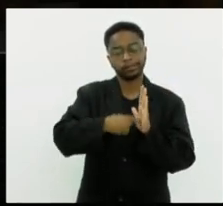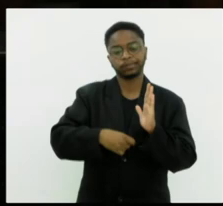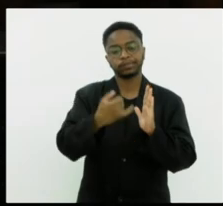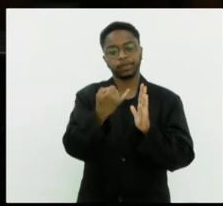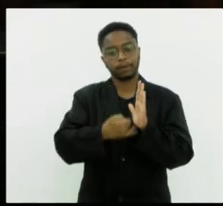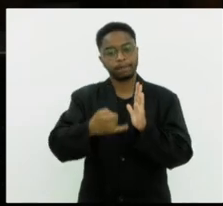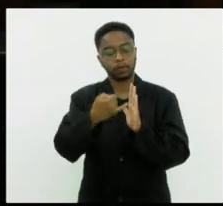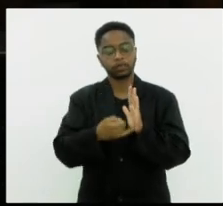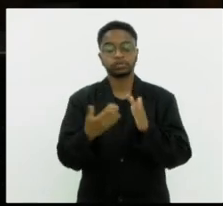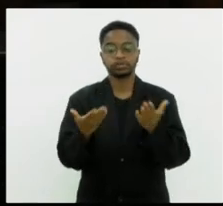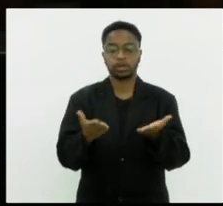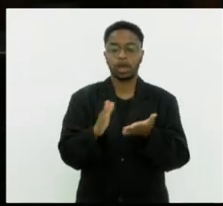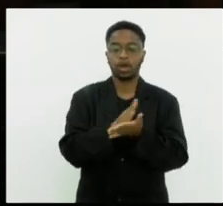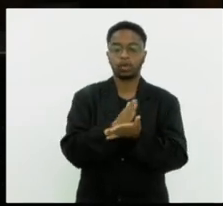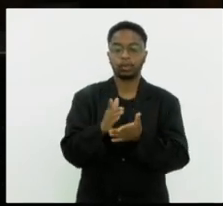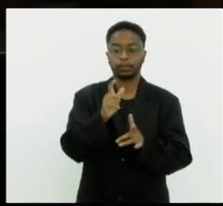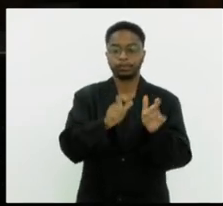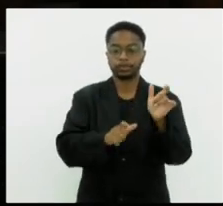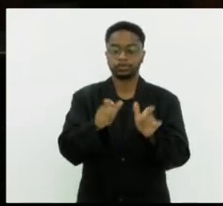pessoas que falam